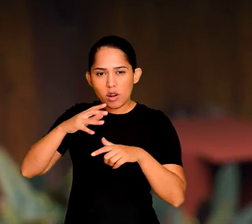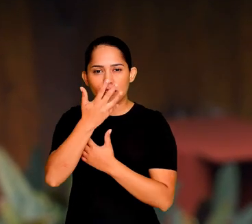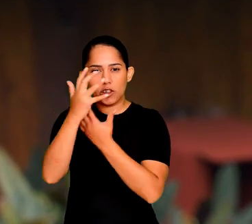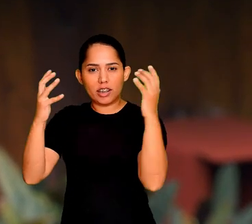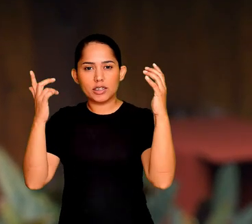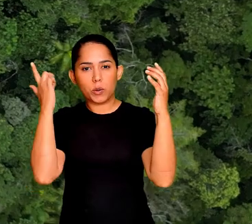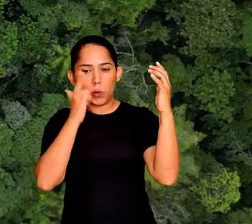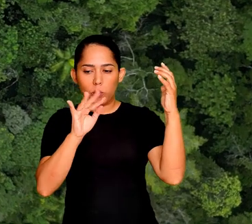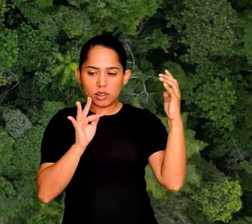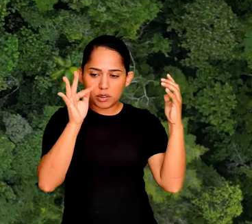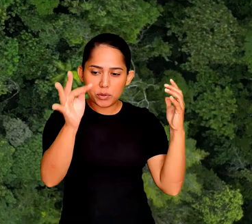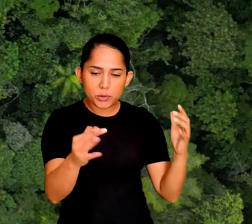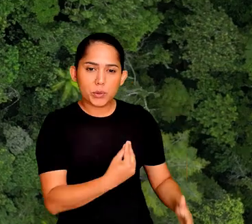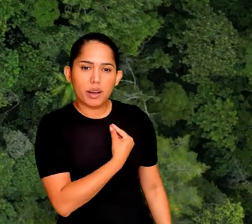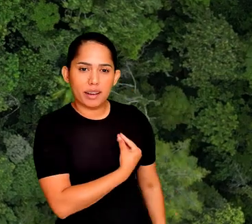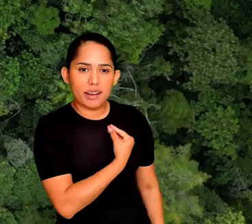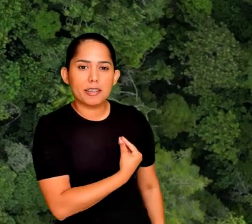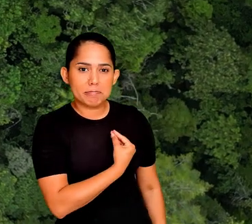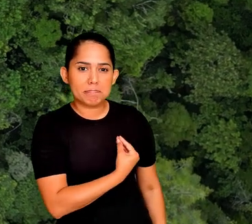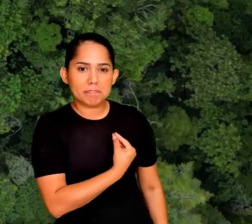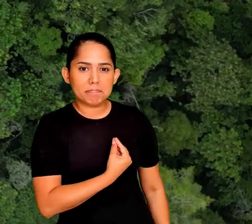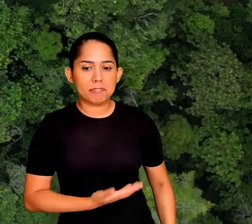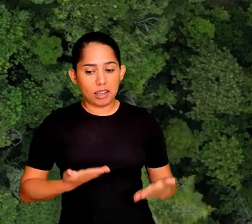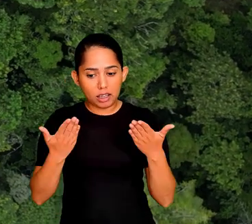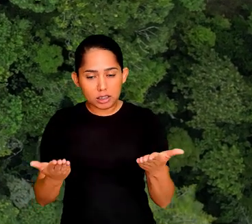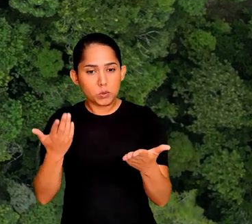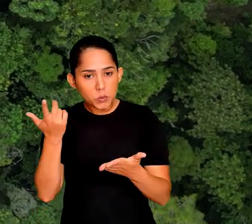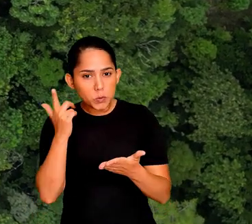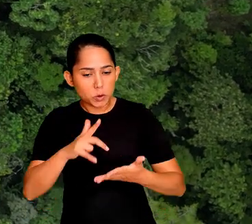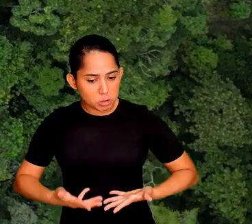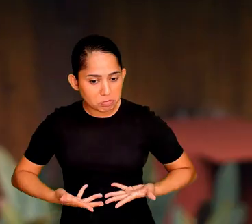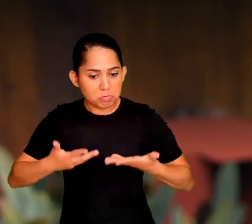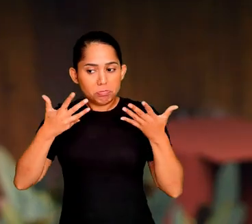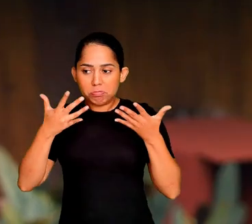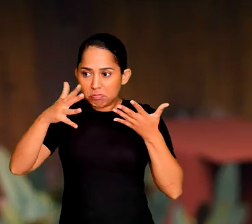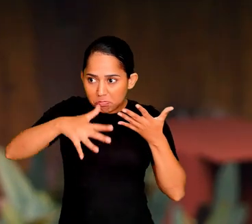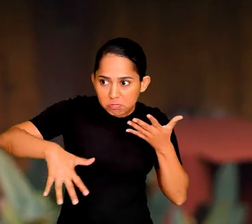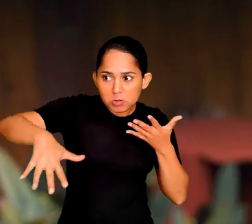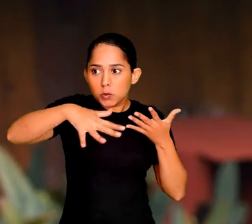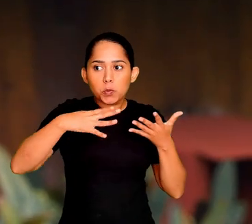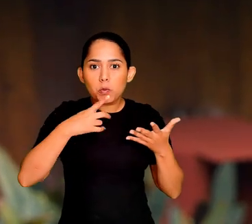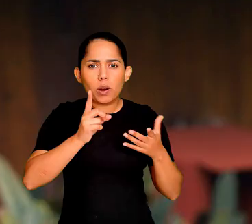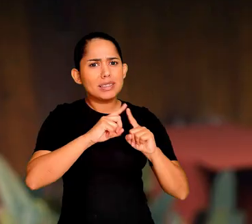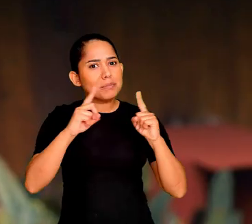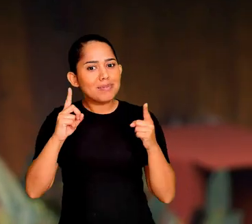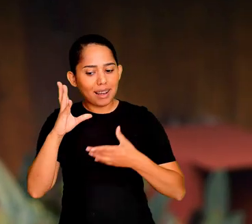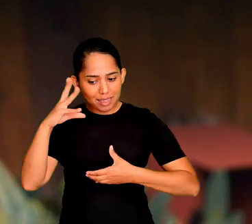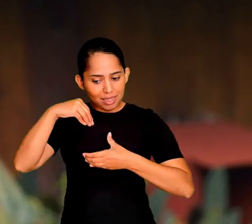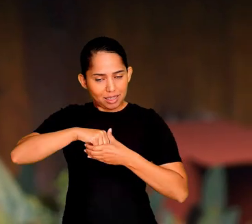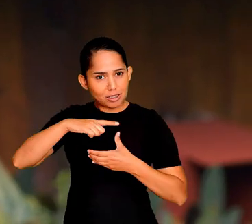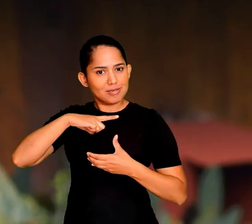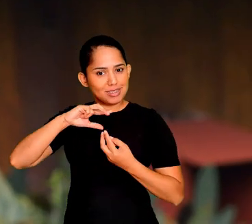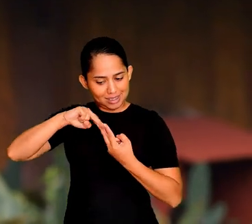colher futuro, né? É só com essa chama que a gente vai dar o passo para esse desconhecido, né? Que na verdade a